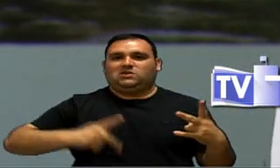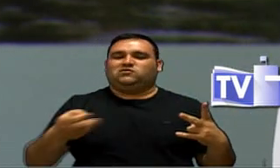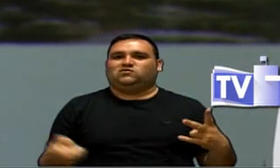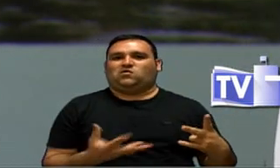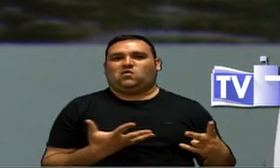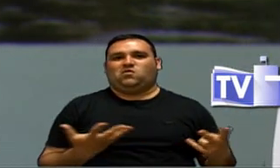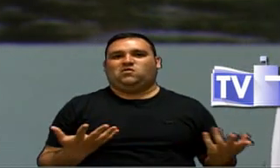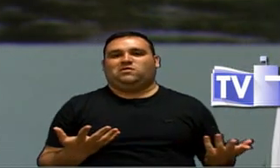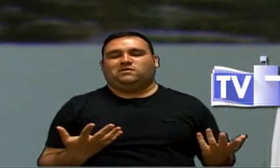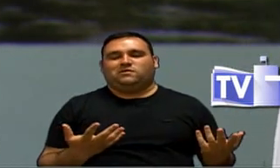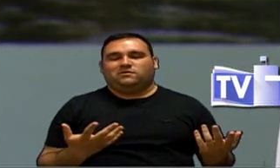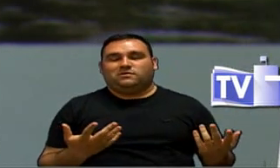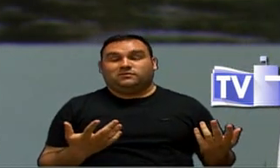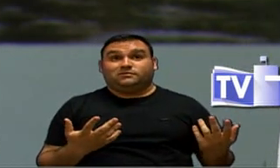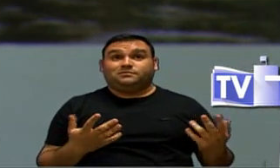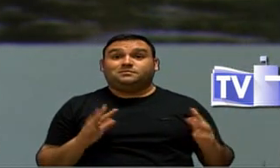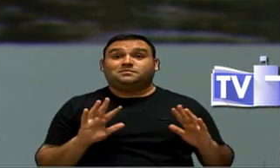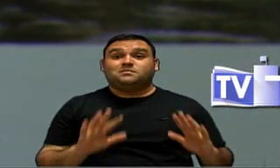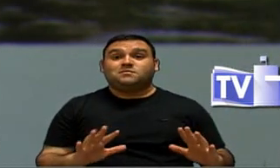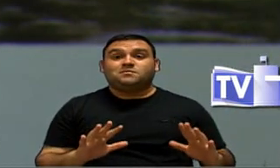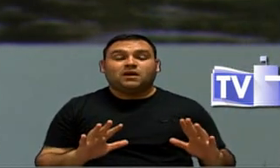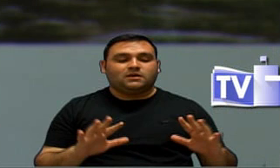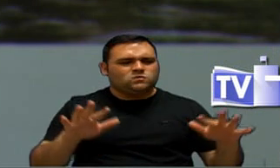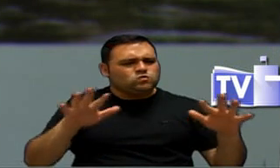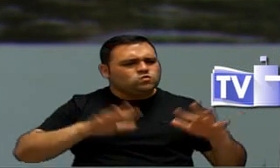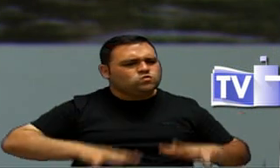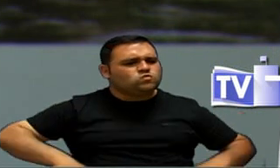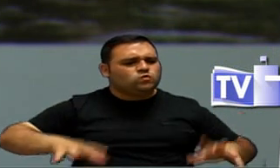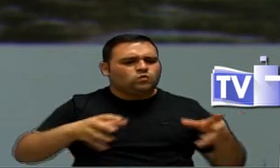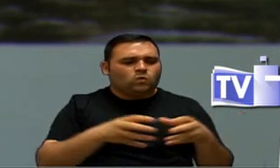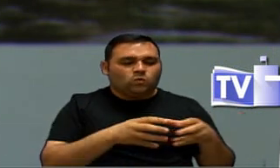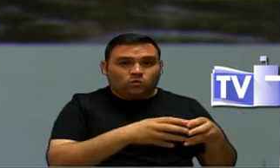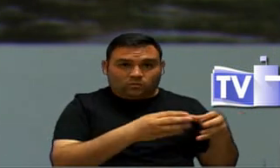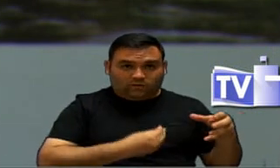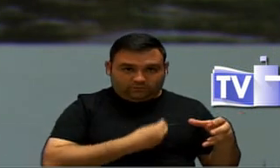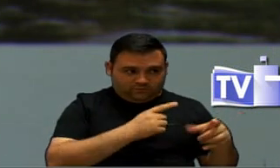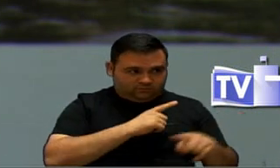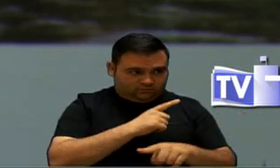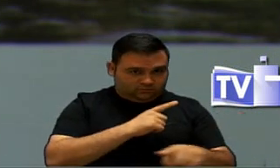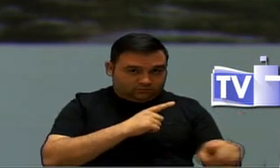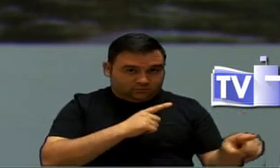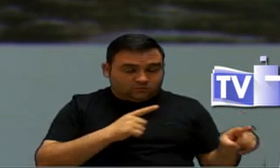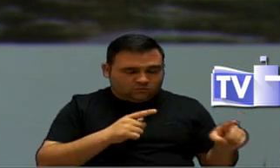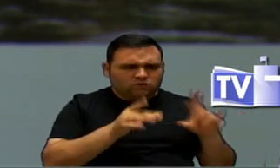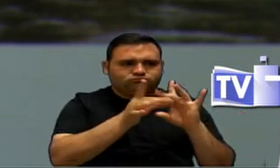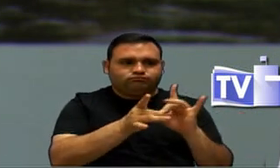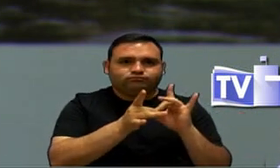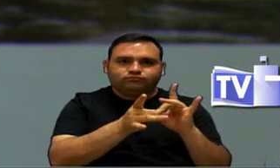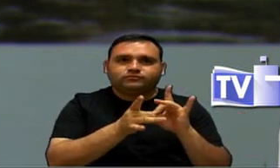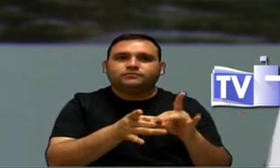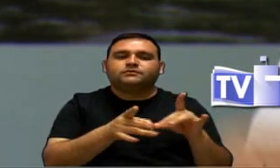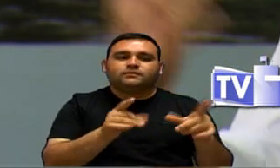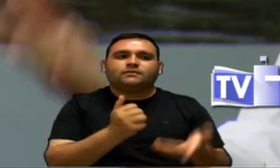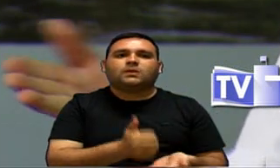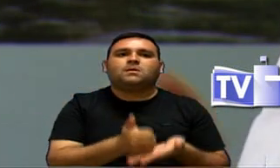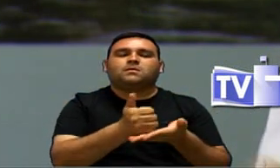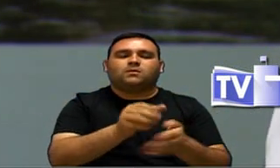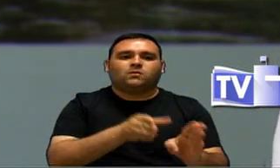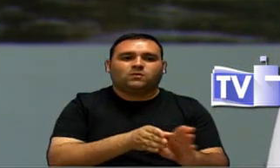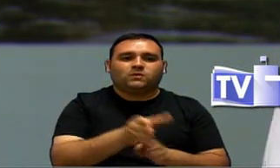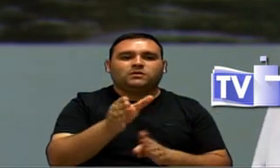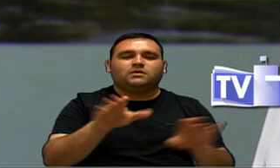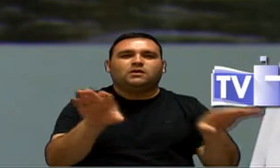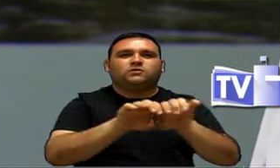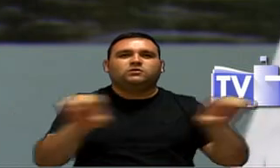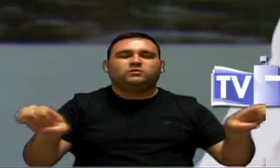República, a unidade de todas as entidades que estão aqui, apoiando o Conselho, apoiando essas estruturas da